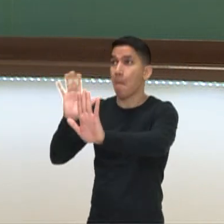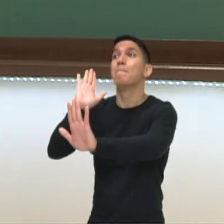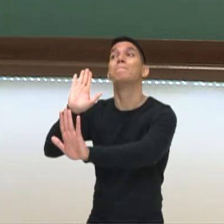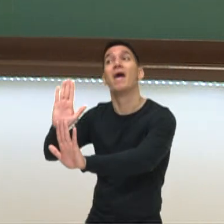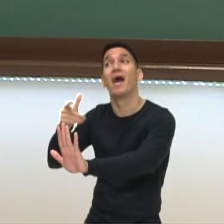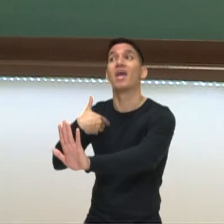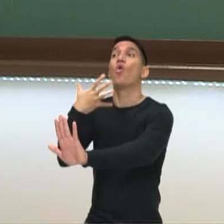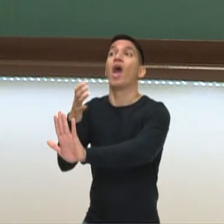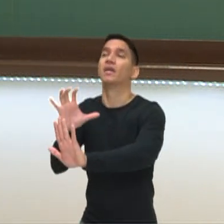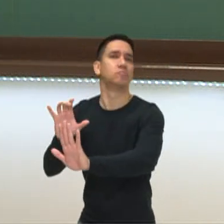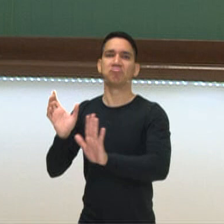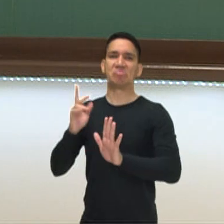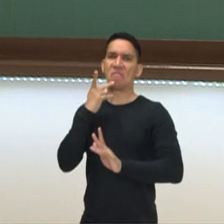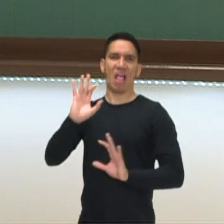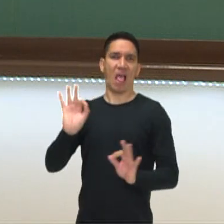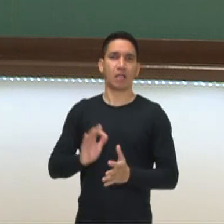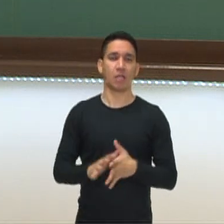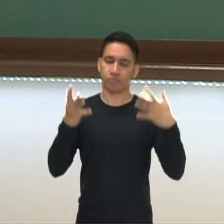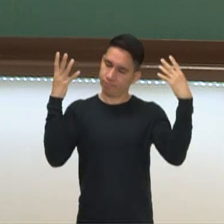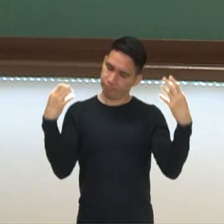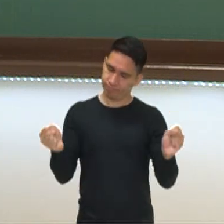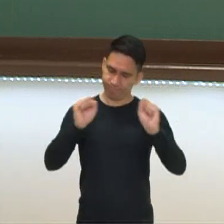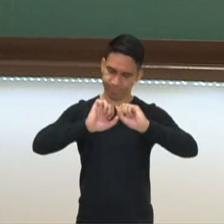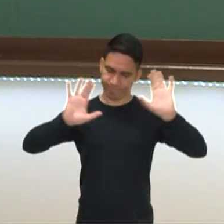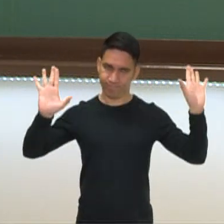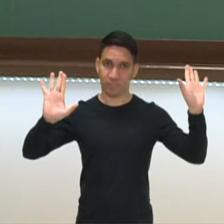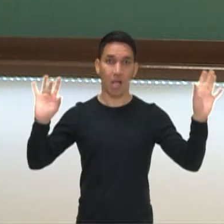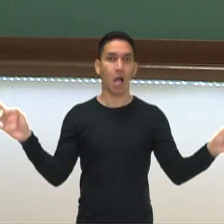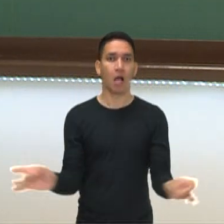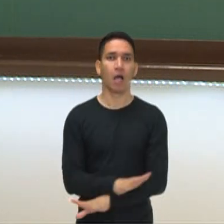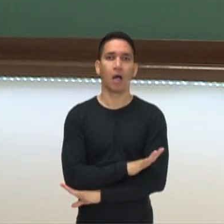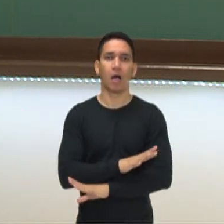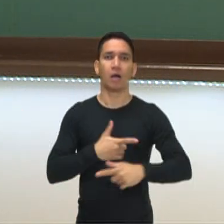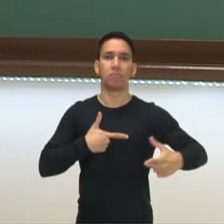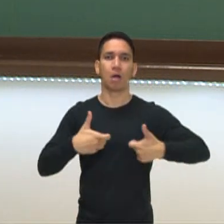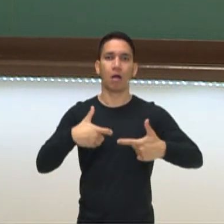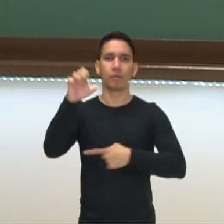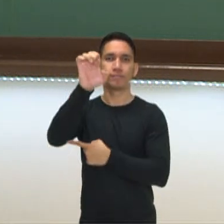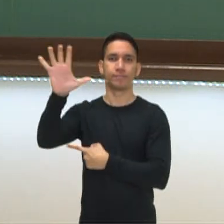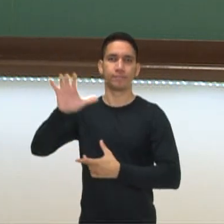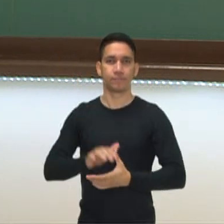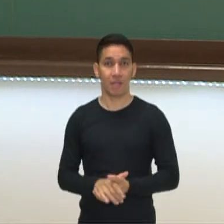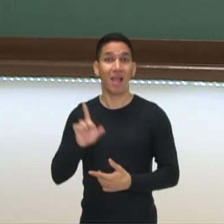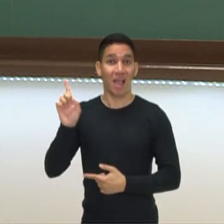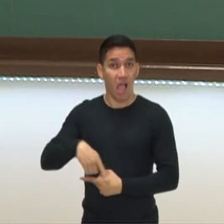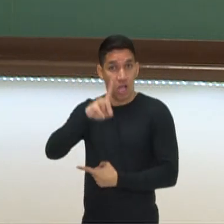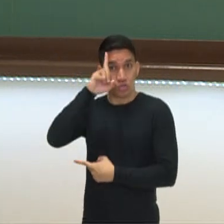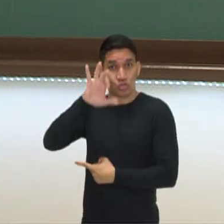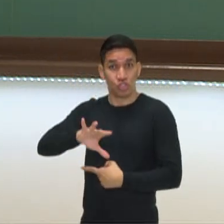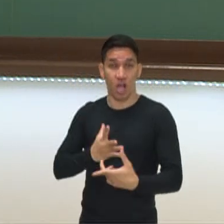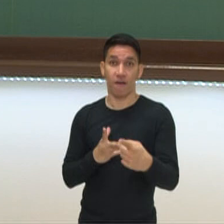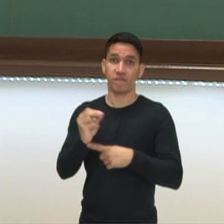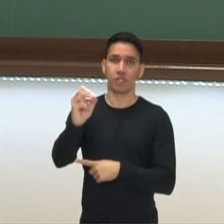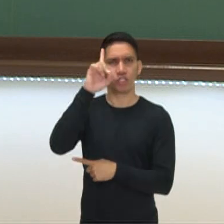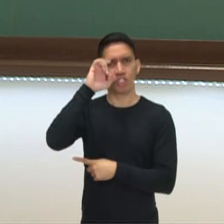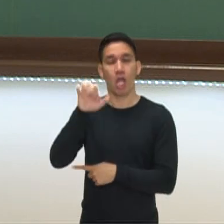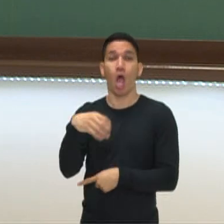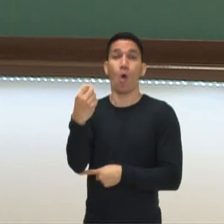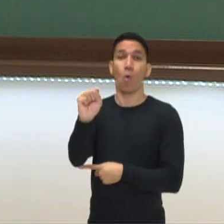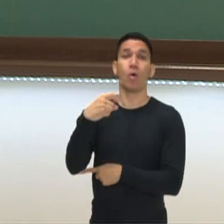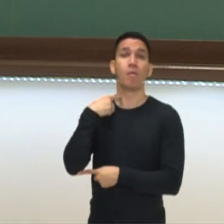sua rendição. Aqui era o fim da guerra na Europa. Aqui é o dia da vitória, dia 8 de maio